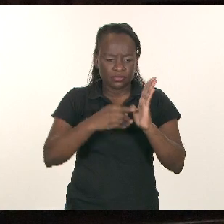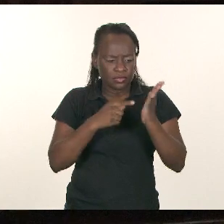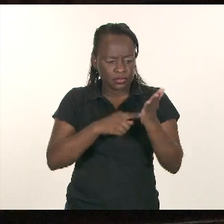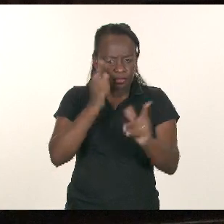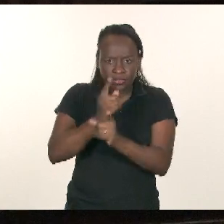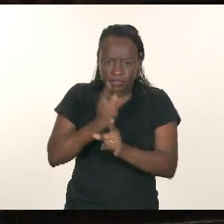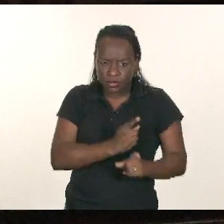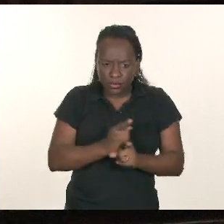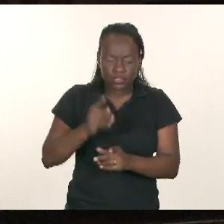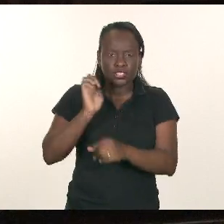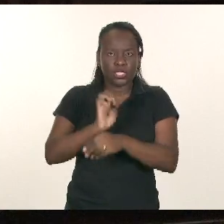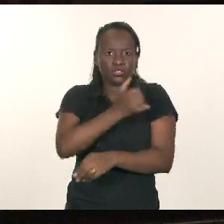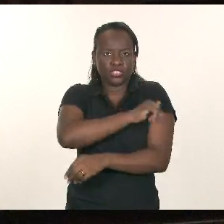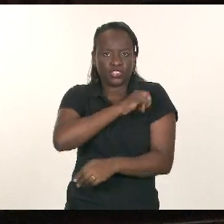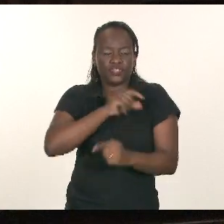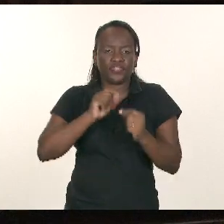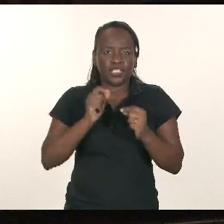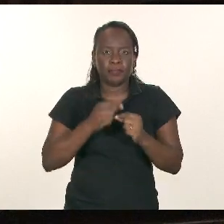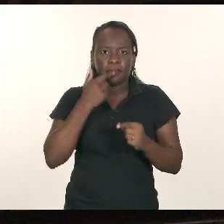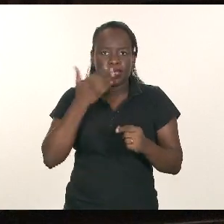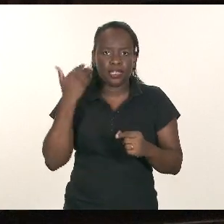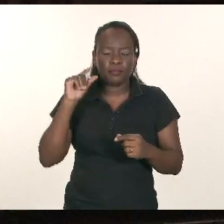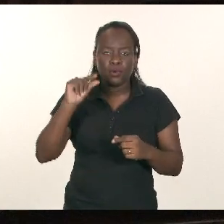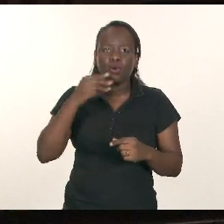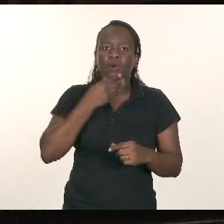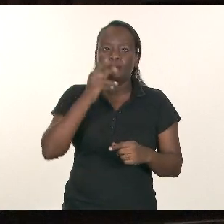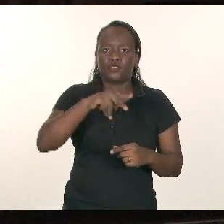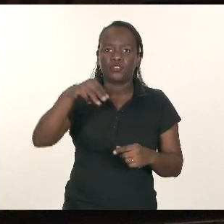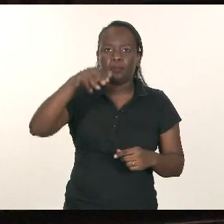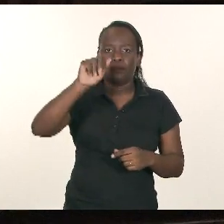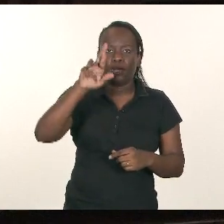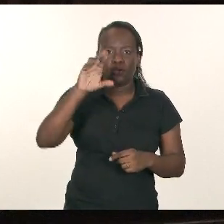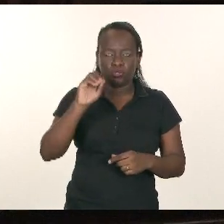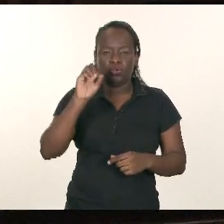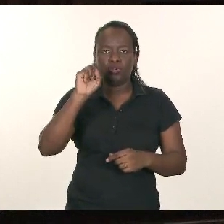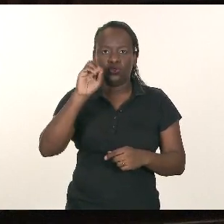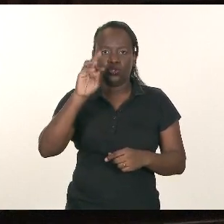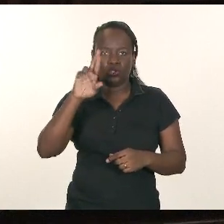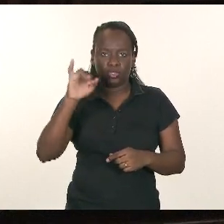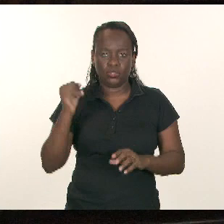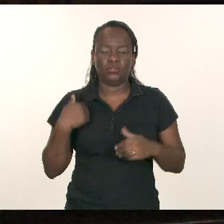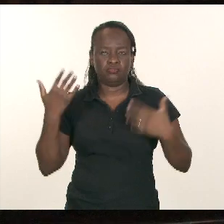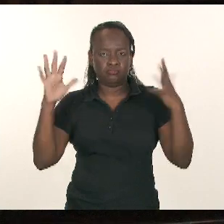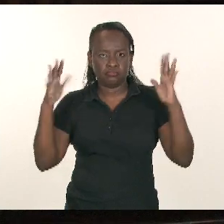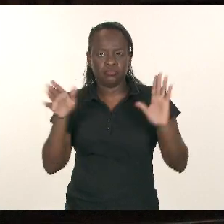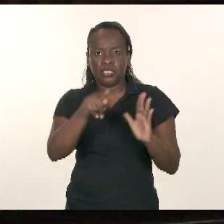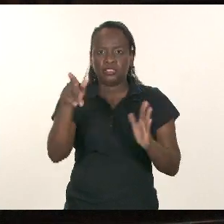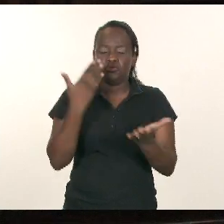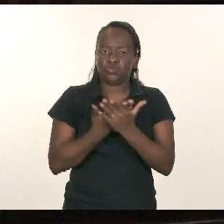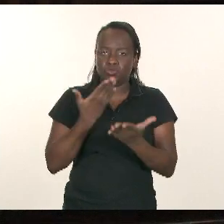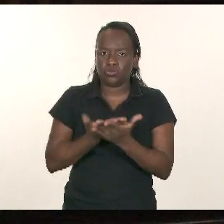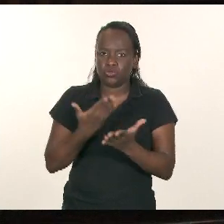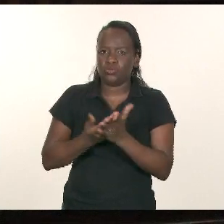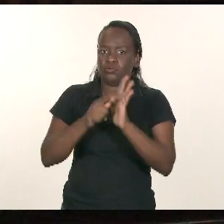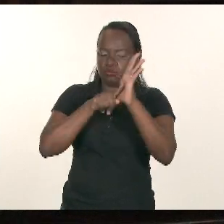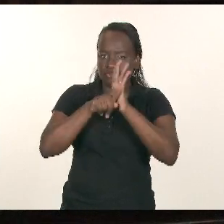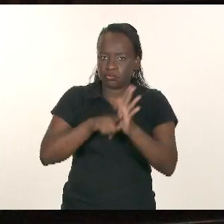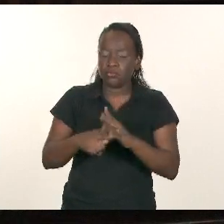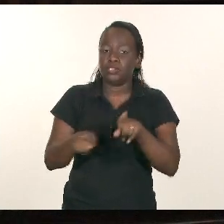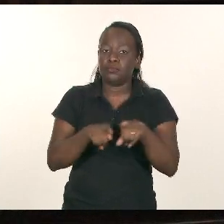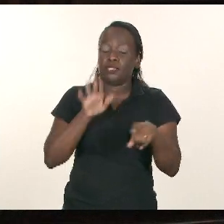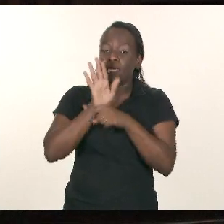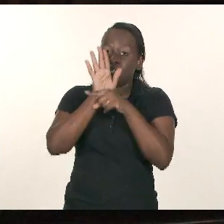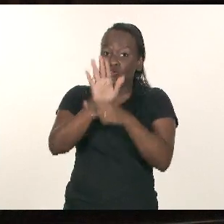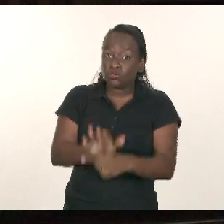do Rio de Janeiro, feita recentemente pelo professor Mauro Osório, a quem eu cumprimento pelos estudos que vem desenvolvendo e pela ajuda,